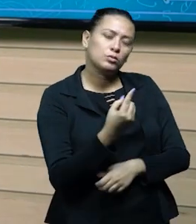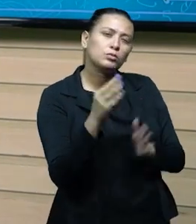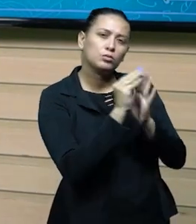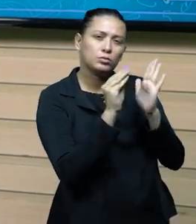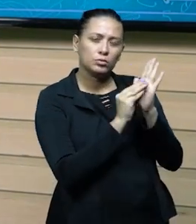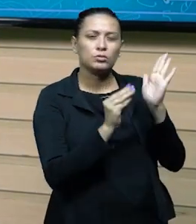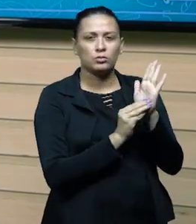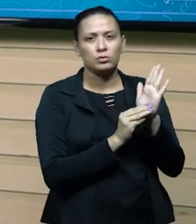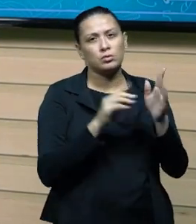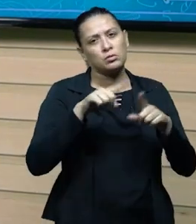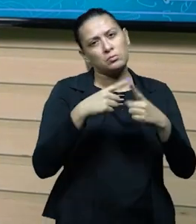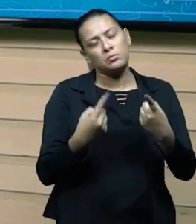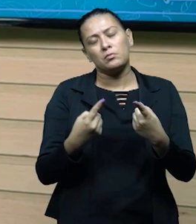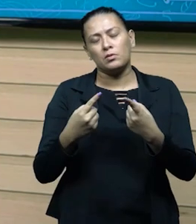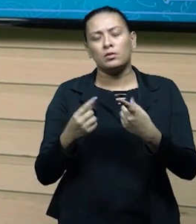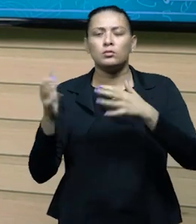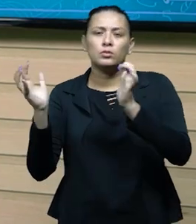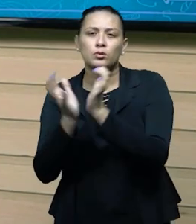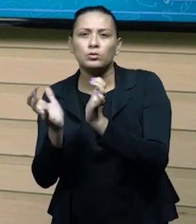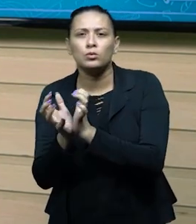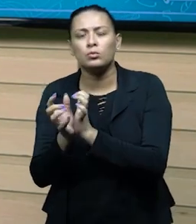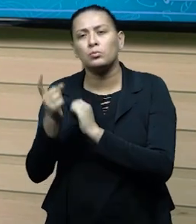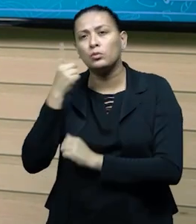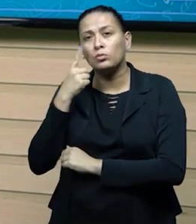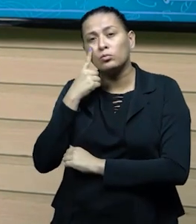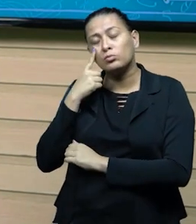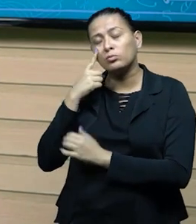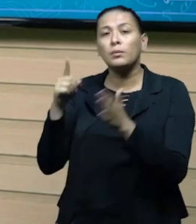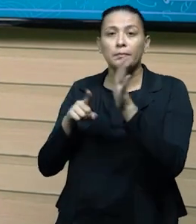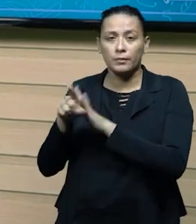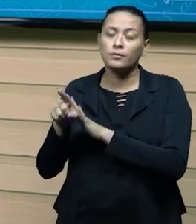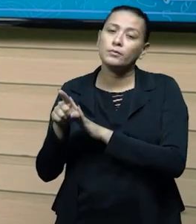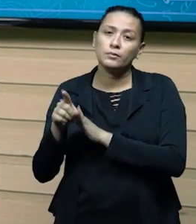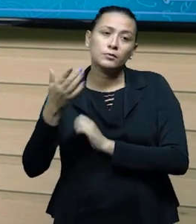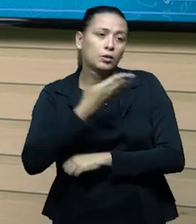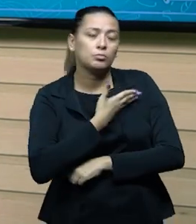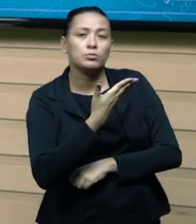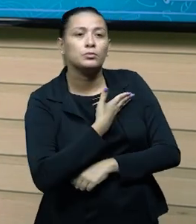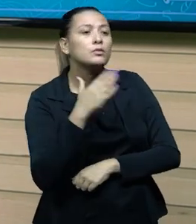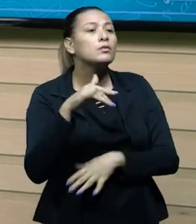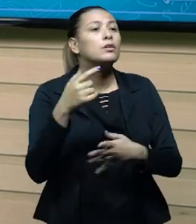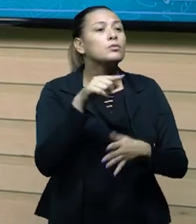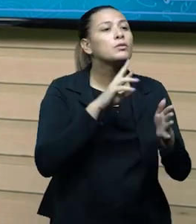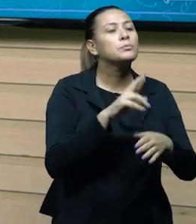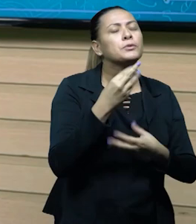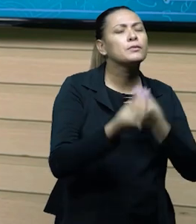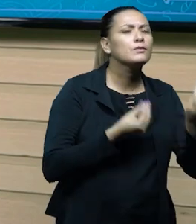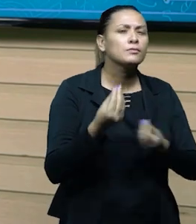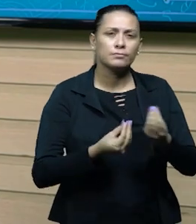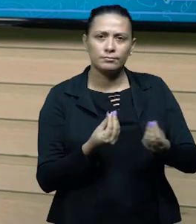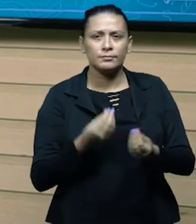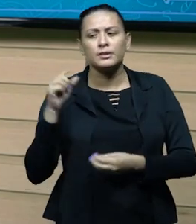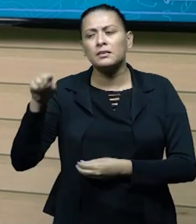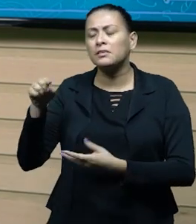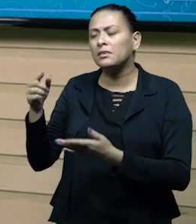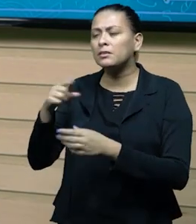seu conteúdo Mas como tá em grupo Se surgir uma dúvida você pode colocar ela para fora né perguntar pro colega que tá do lado e como é que você responder essa questão